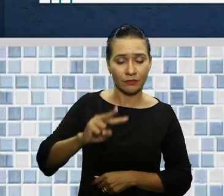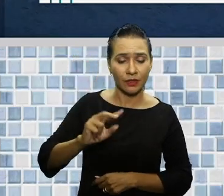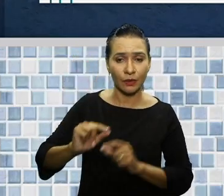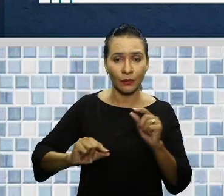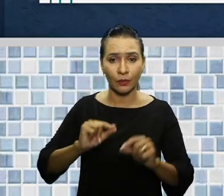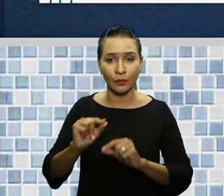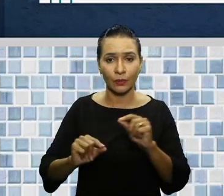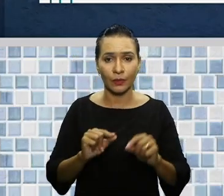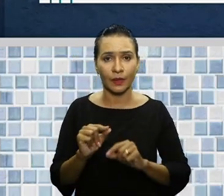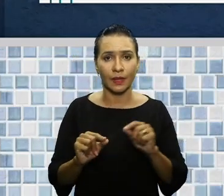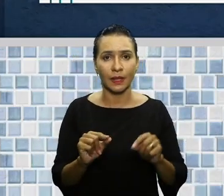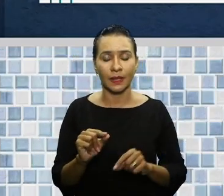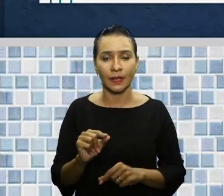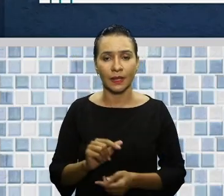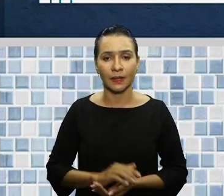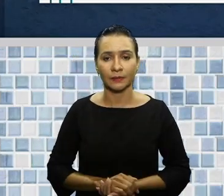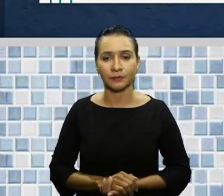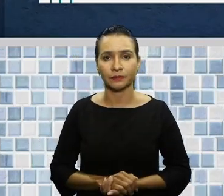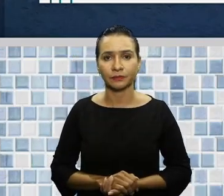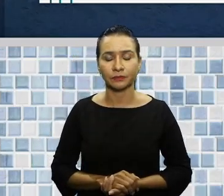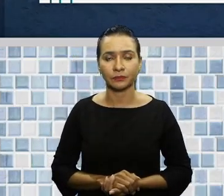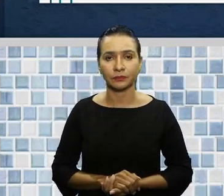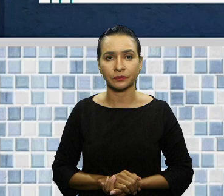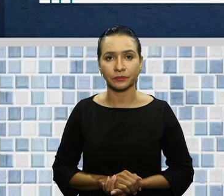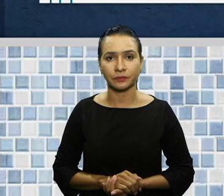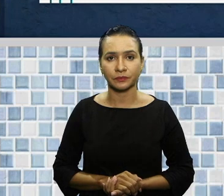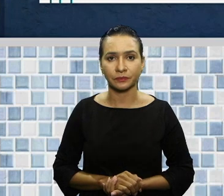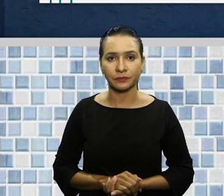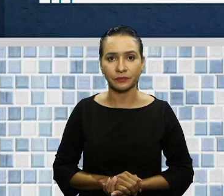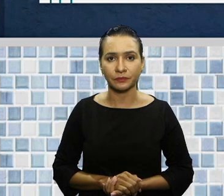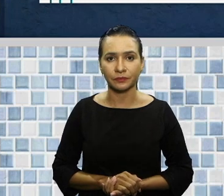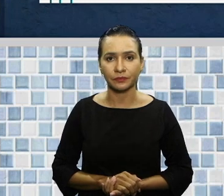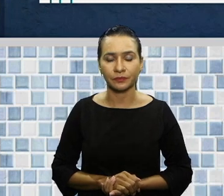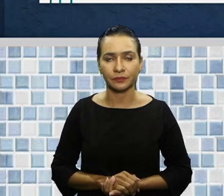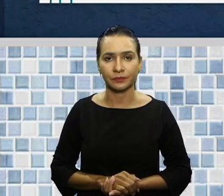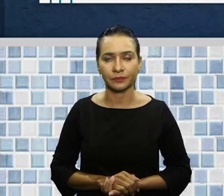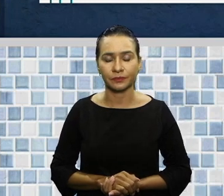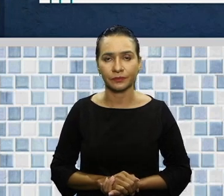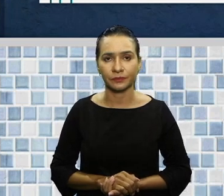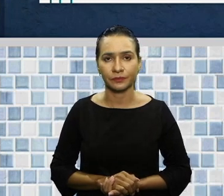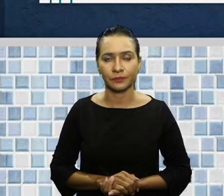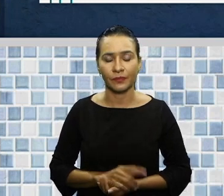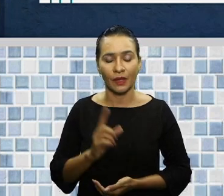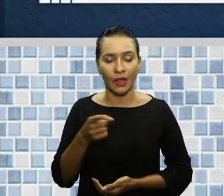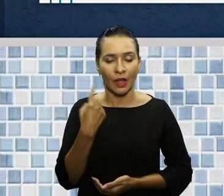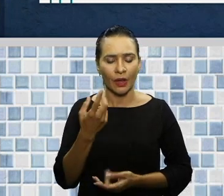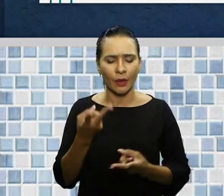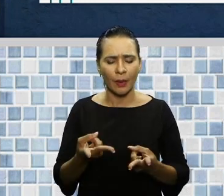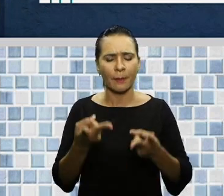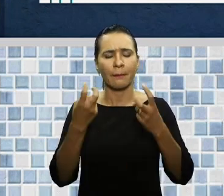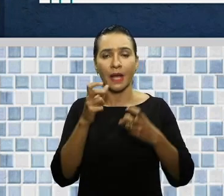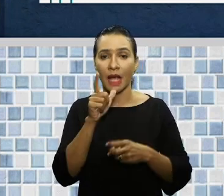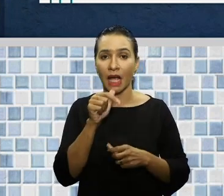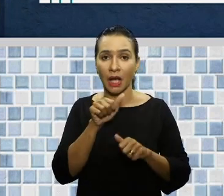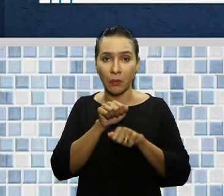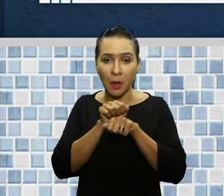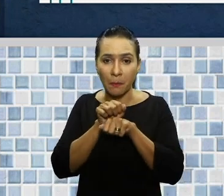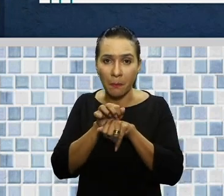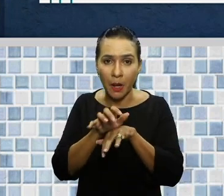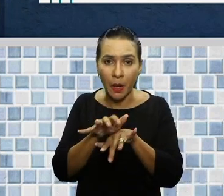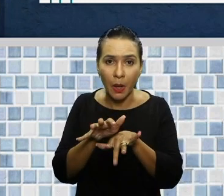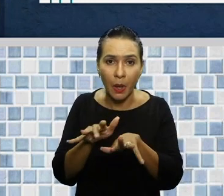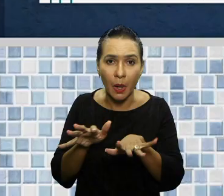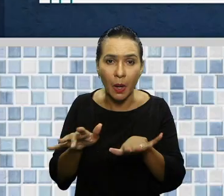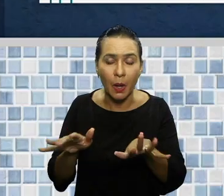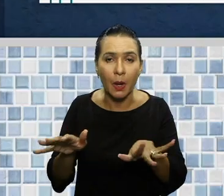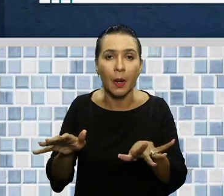aquelas. Como é? Quando a gente vê as instalações da Caerne, né, ou desperdiçando água que poderia